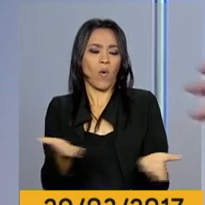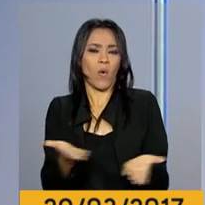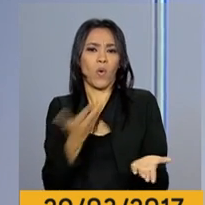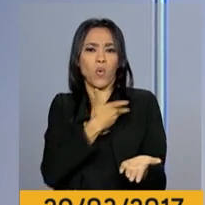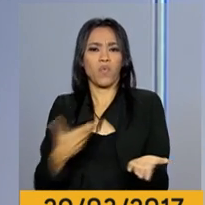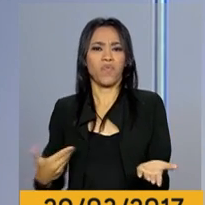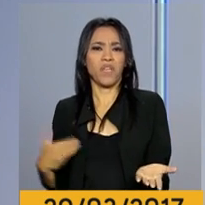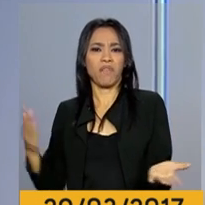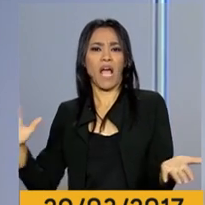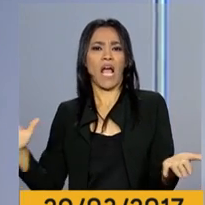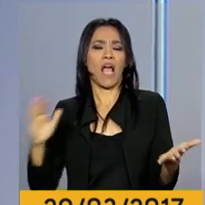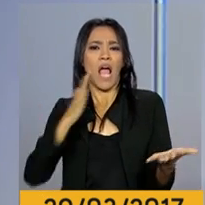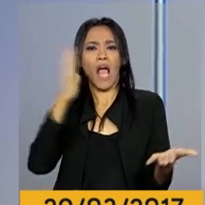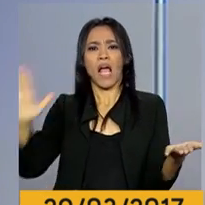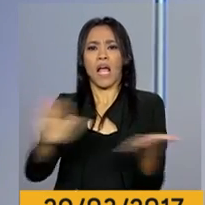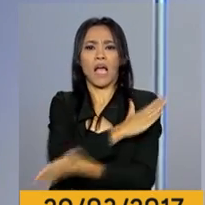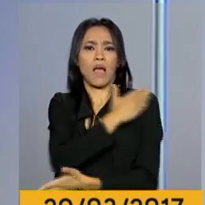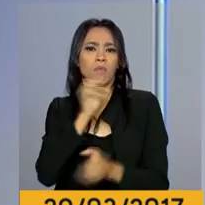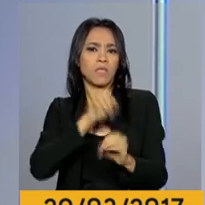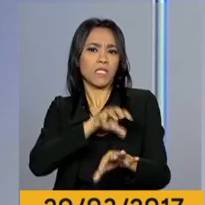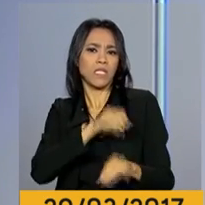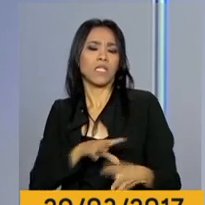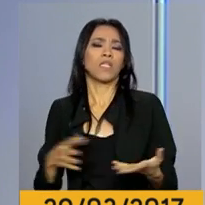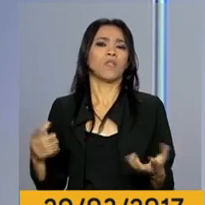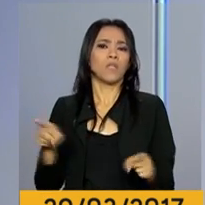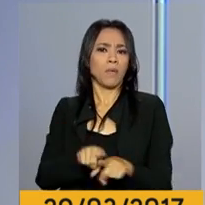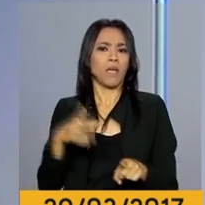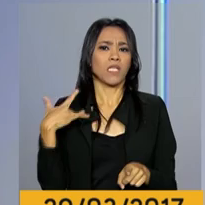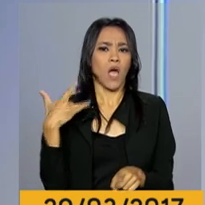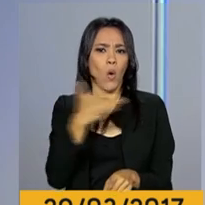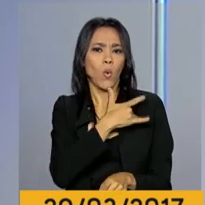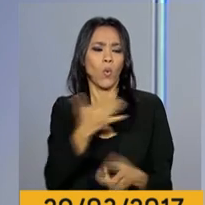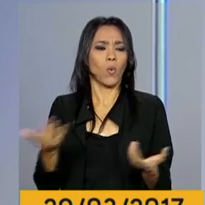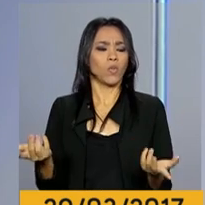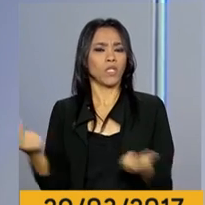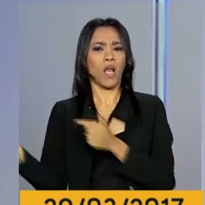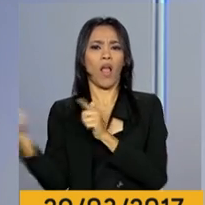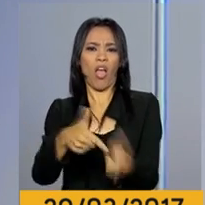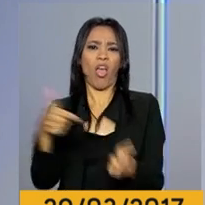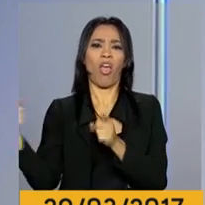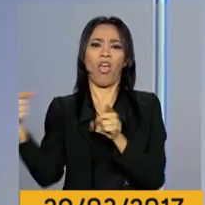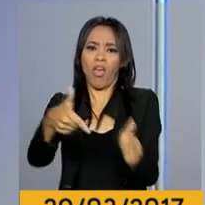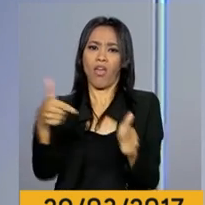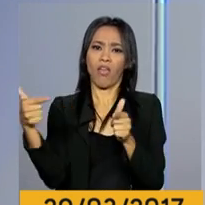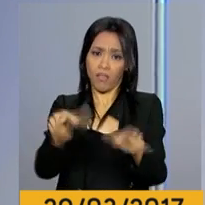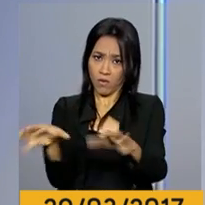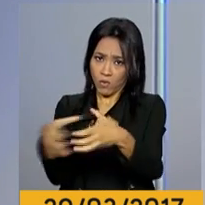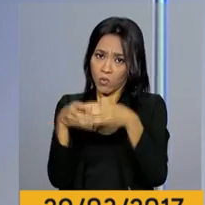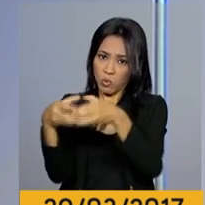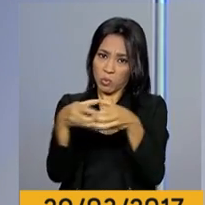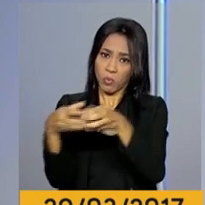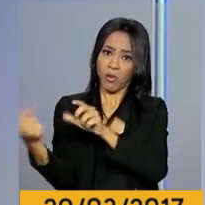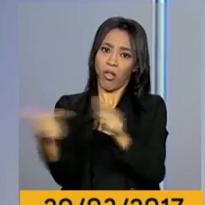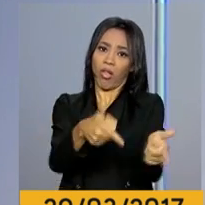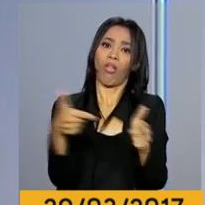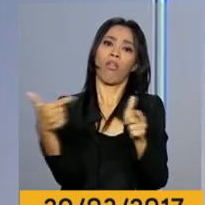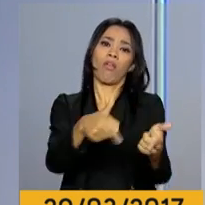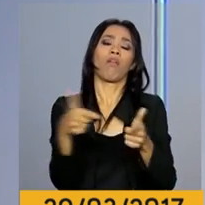de acabar com saúde com o teto dos gastos públicos que é rotulada de emenda da morte assim